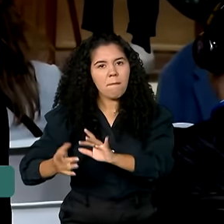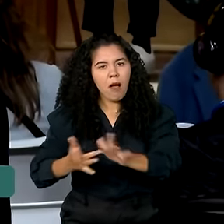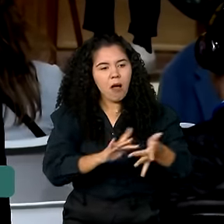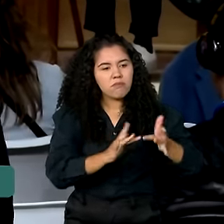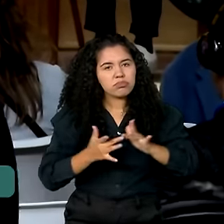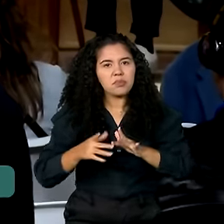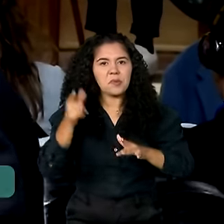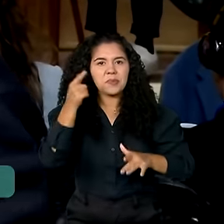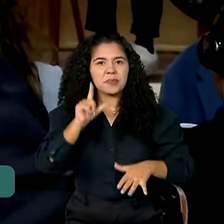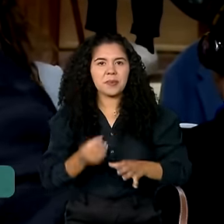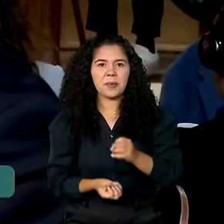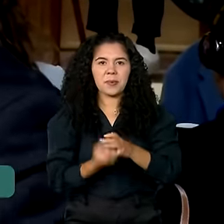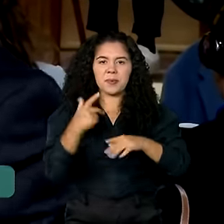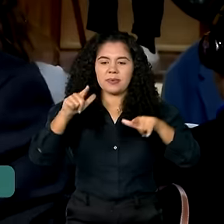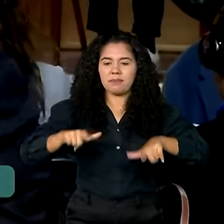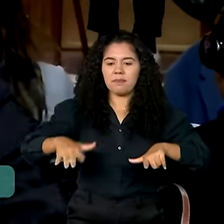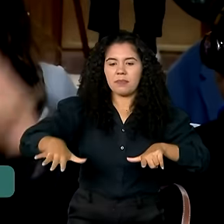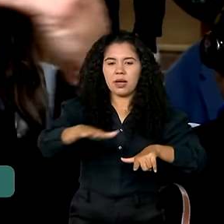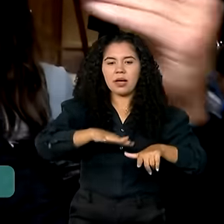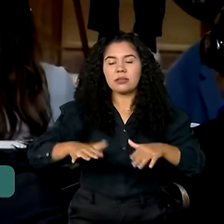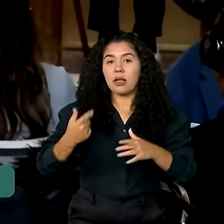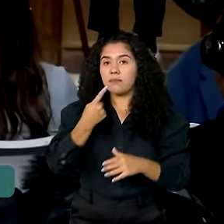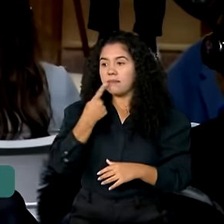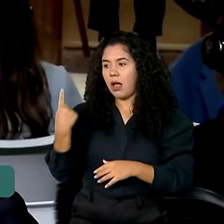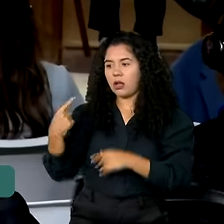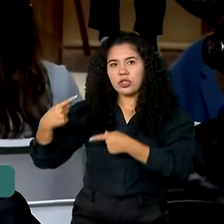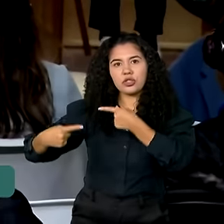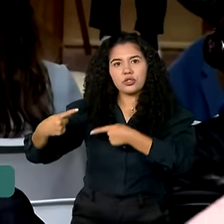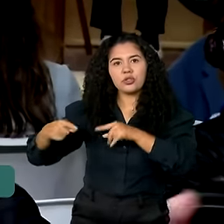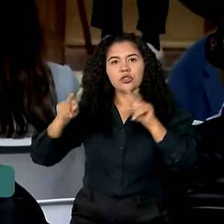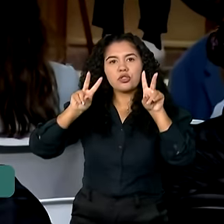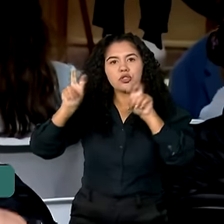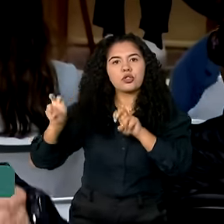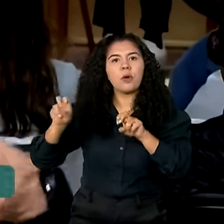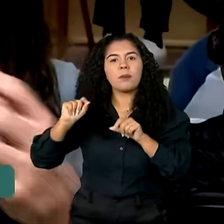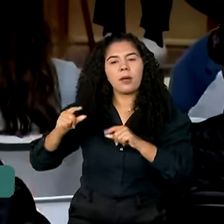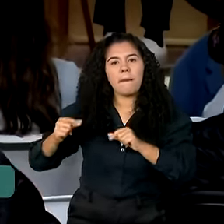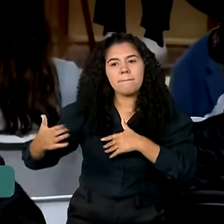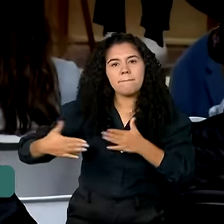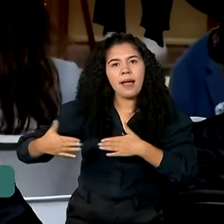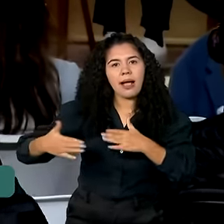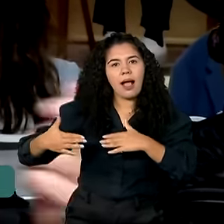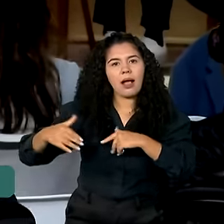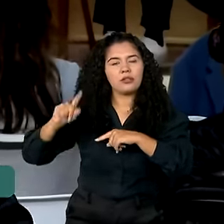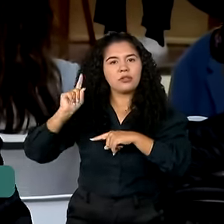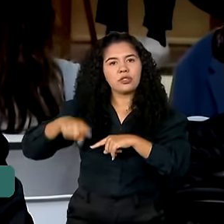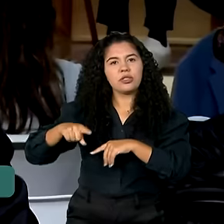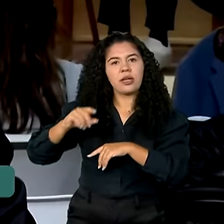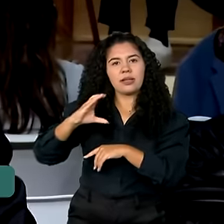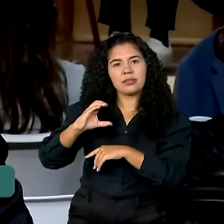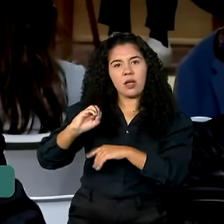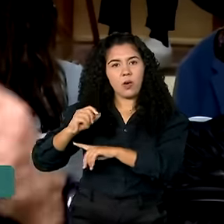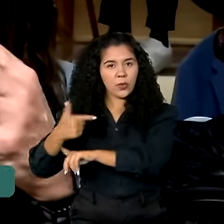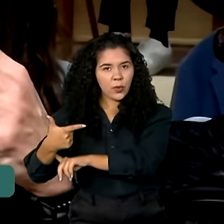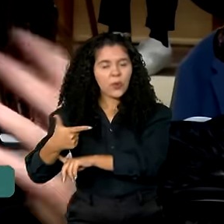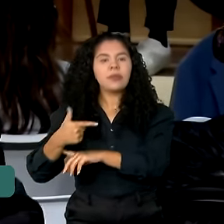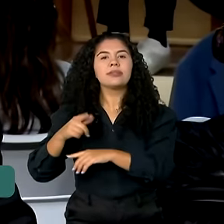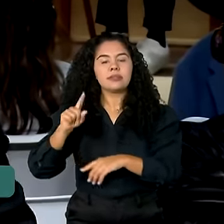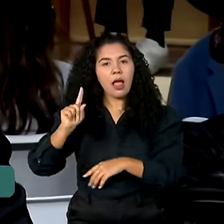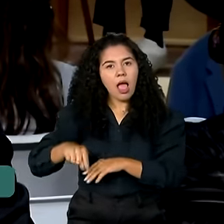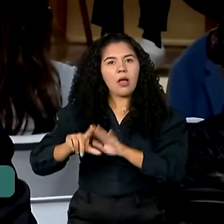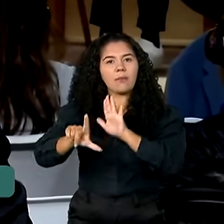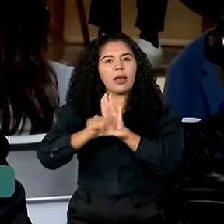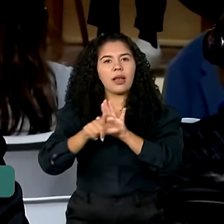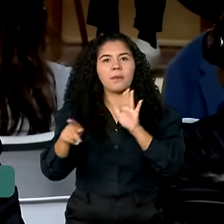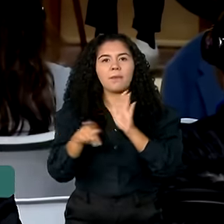de debate, agora está se discutindo o mercado de carbono. O Senado acabou de aprovar uma lei que veio do Executivo,